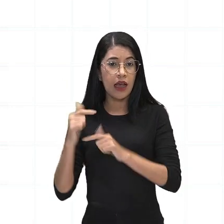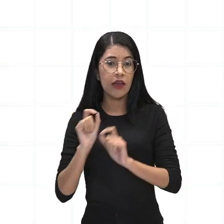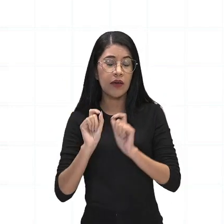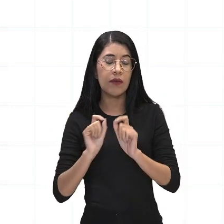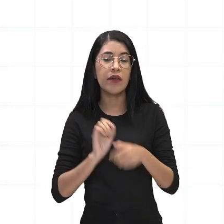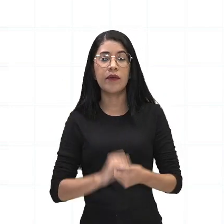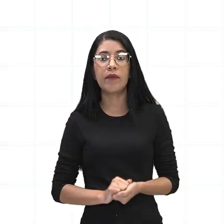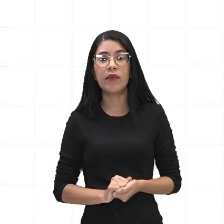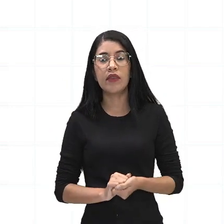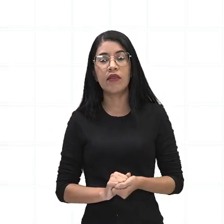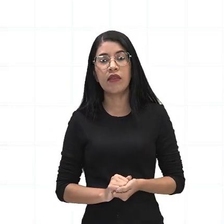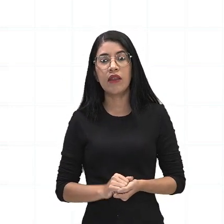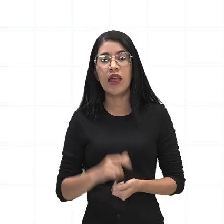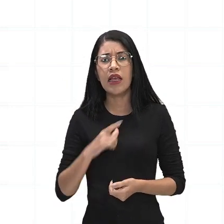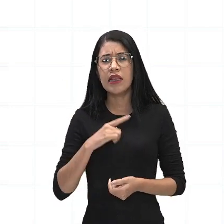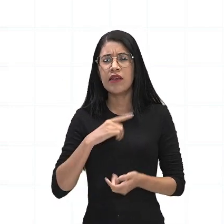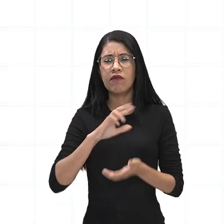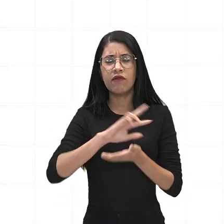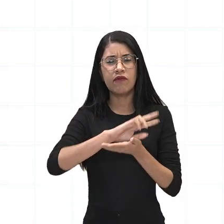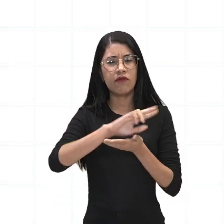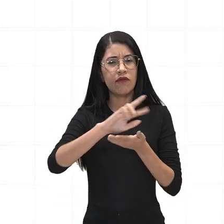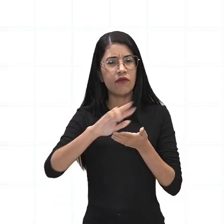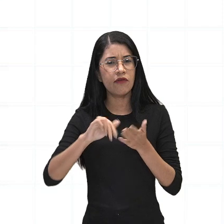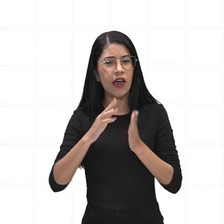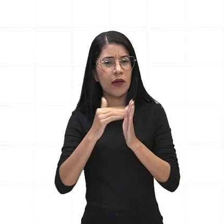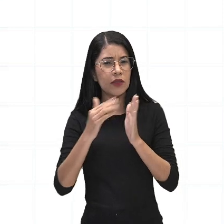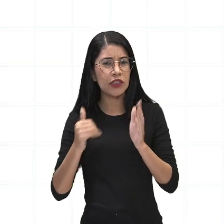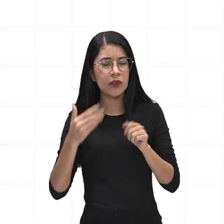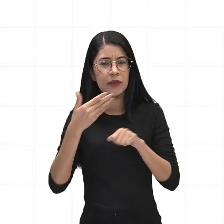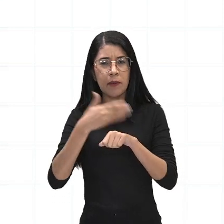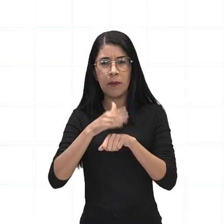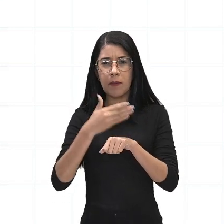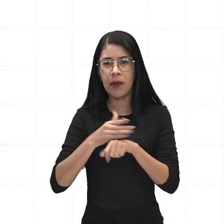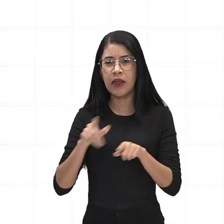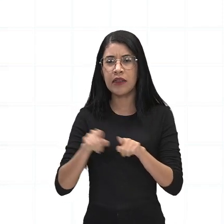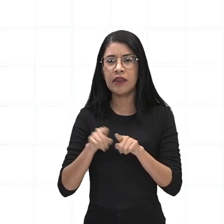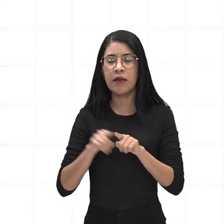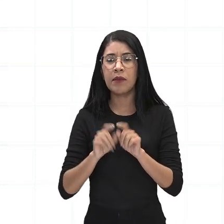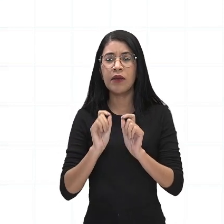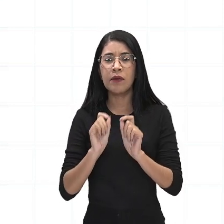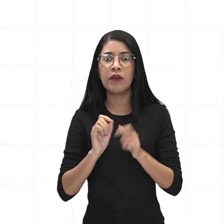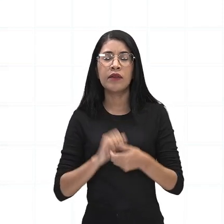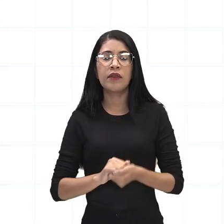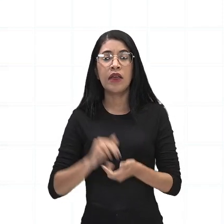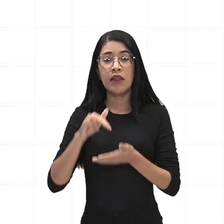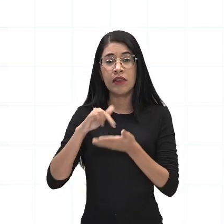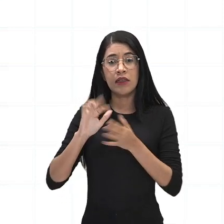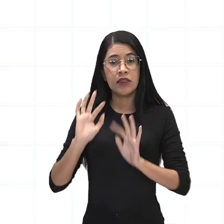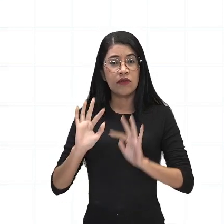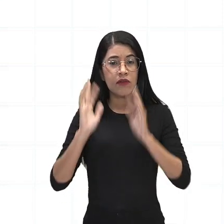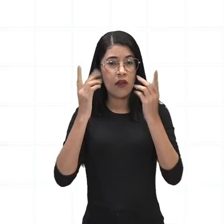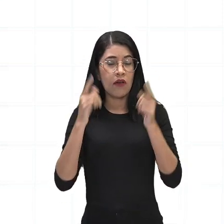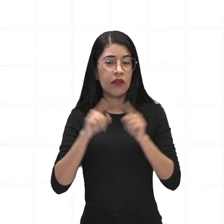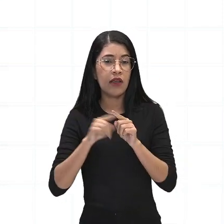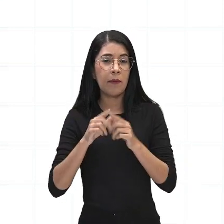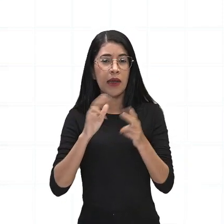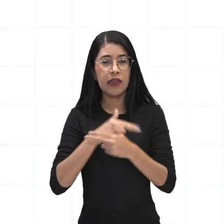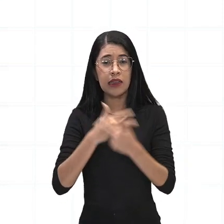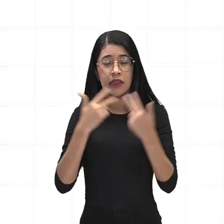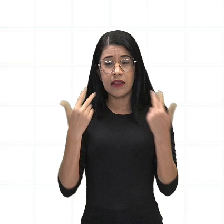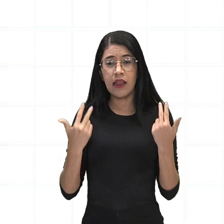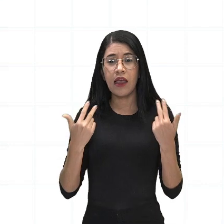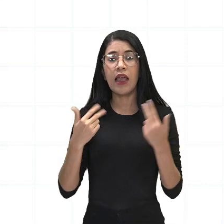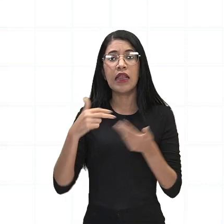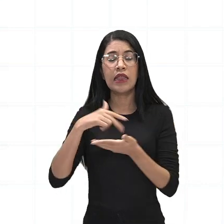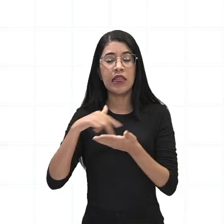tradicionais abrange uma ampla gama de estilos e práticas, incluindo danças folclóricas, danças étnicas,